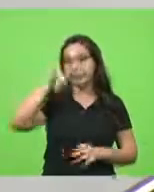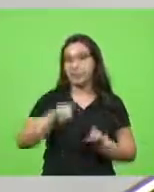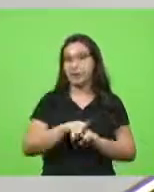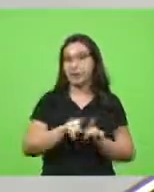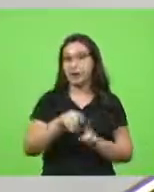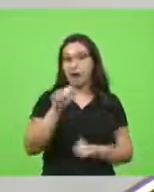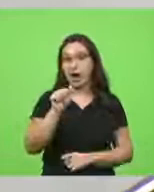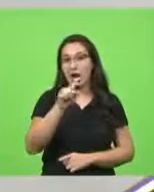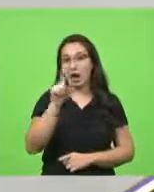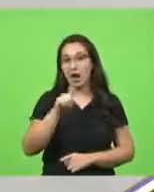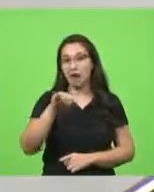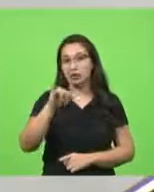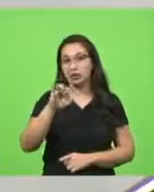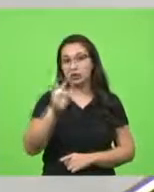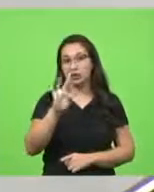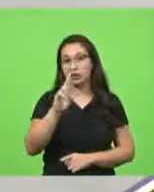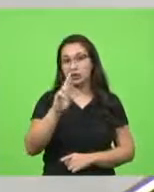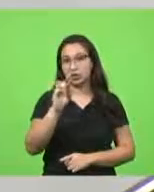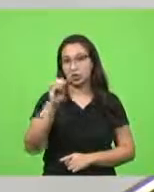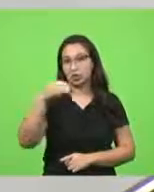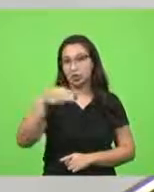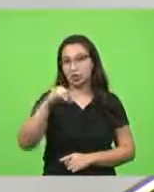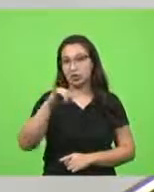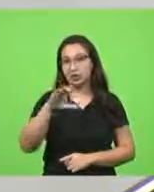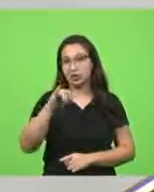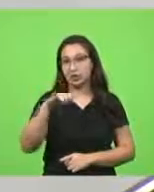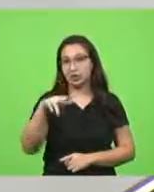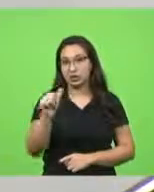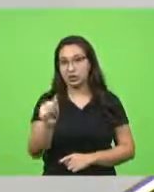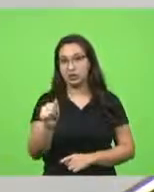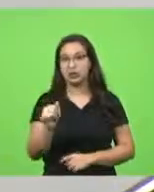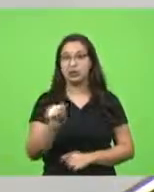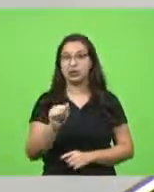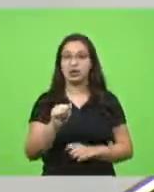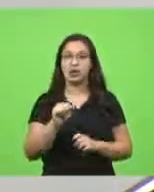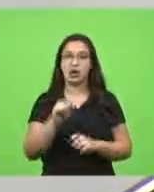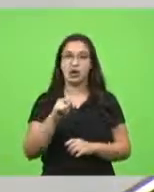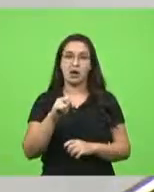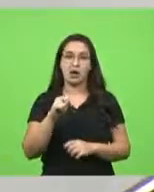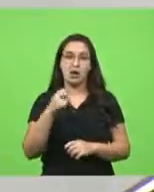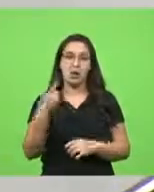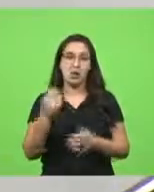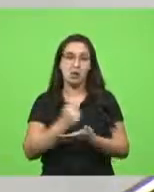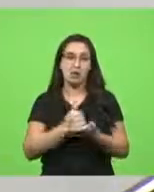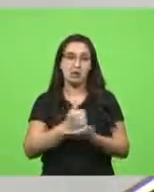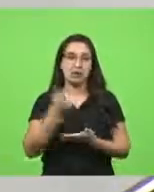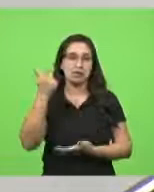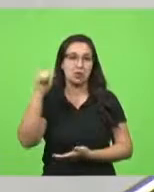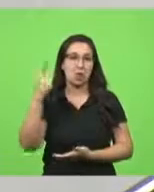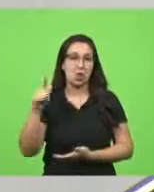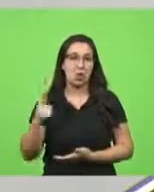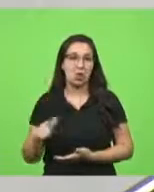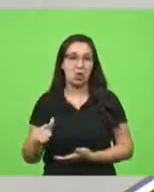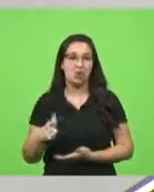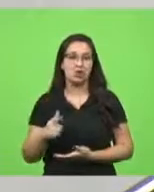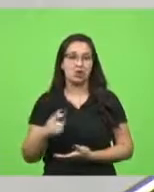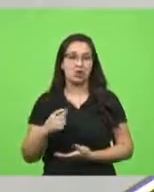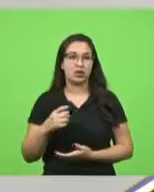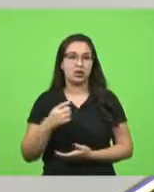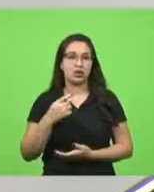azitromicina, ou dão algum medicamento ali, prednisona, né? Dipirona,